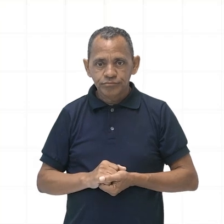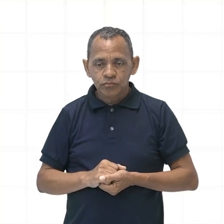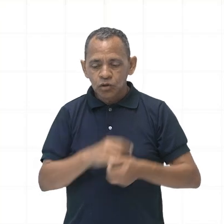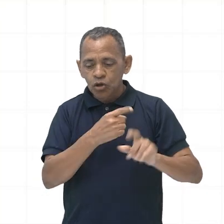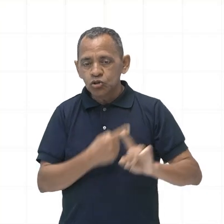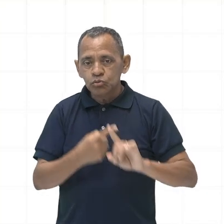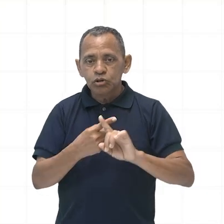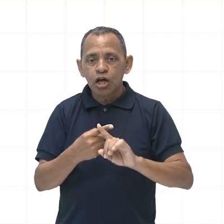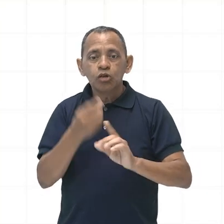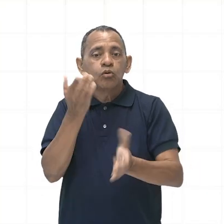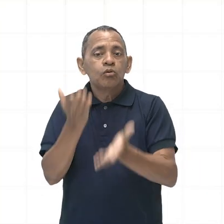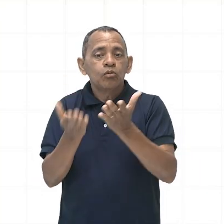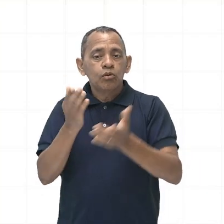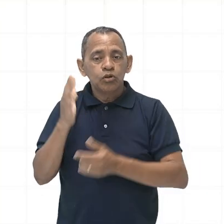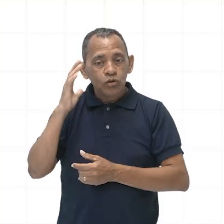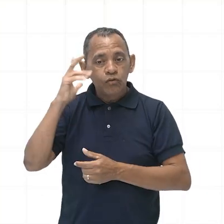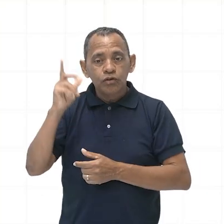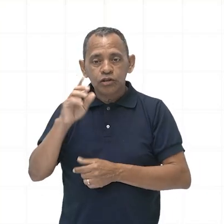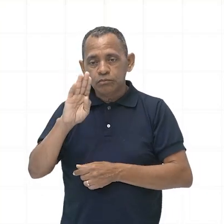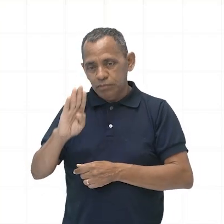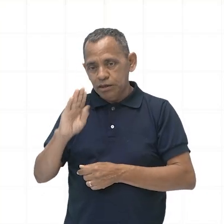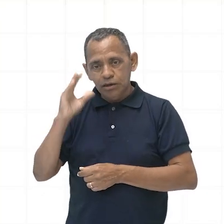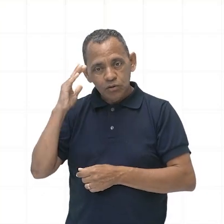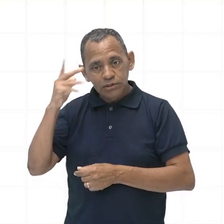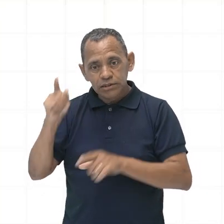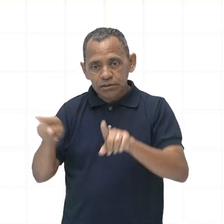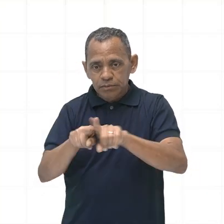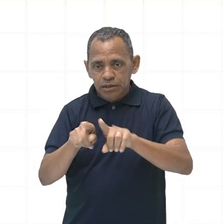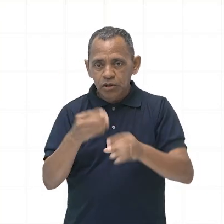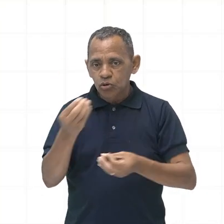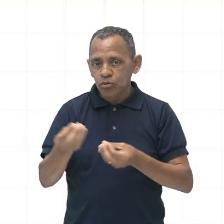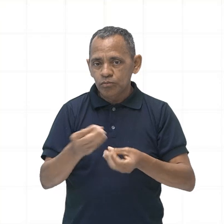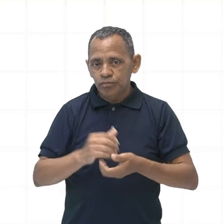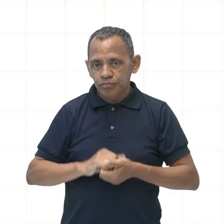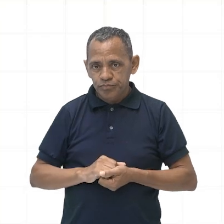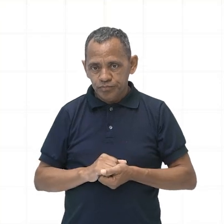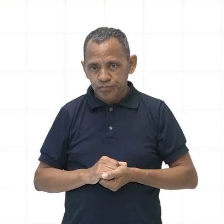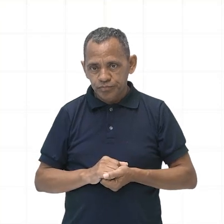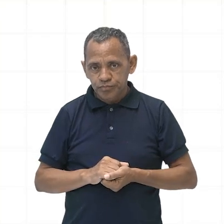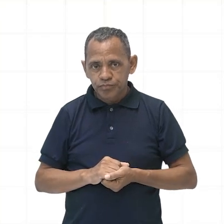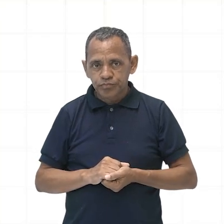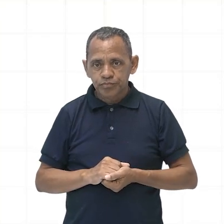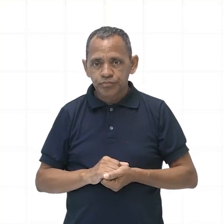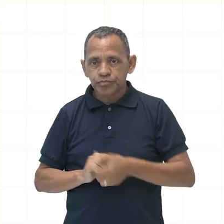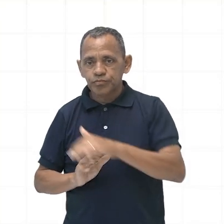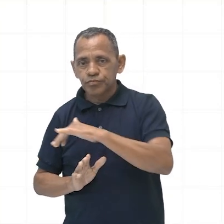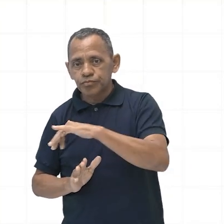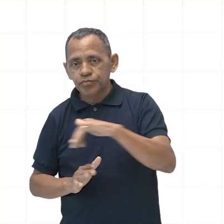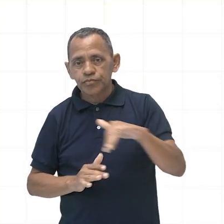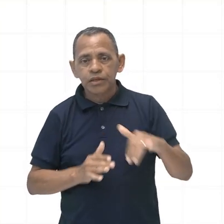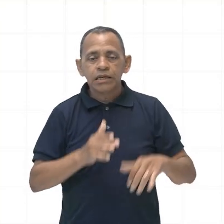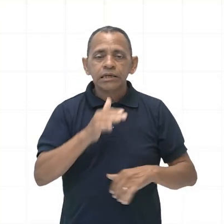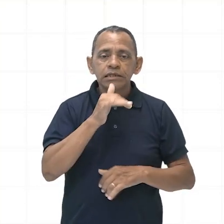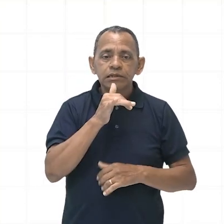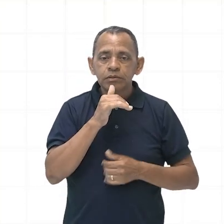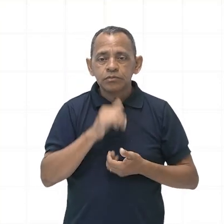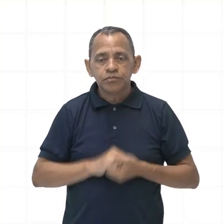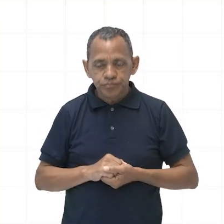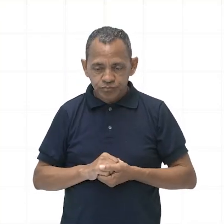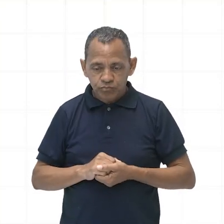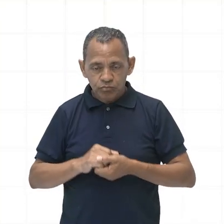pela probabilidade do evento B ocorrer. Vamos a um exemplo. Ao lançar dois